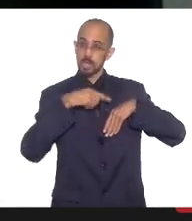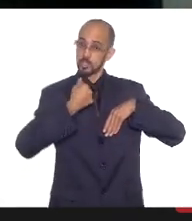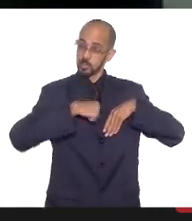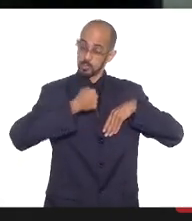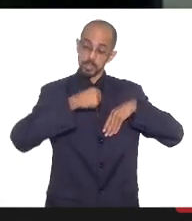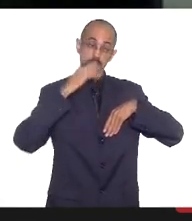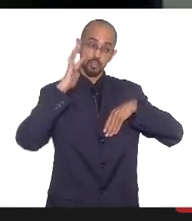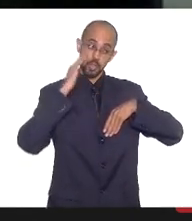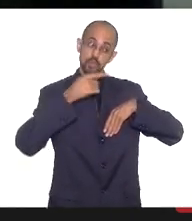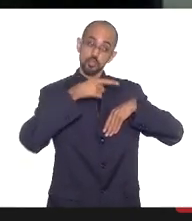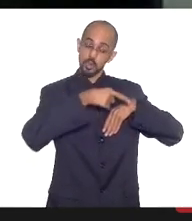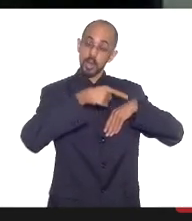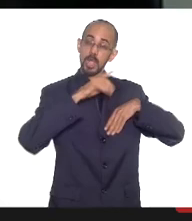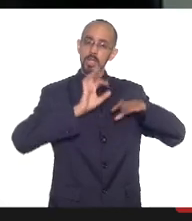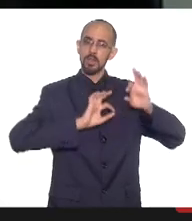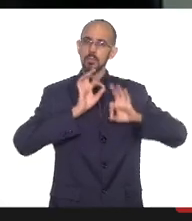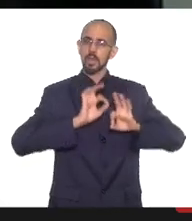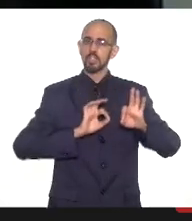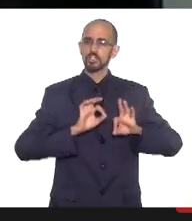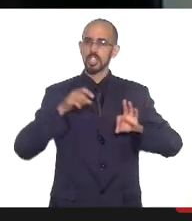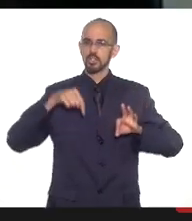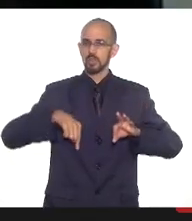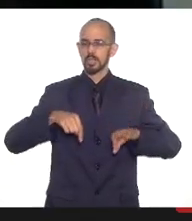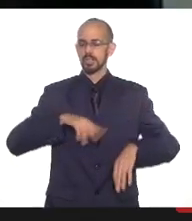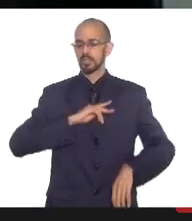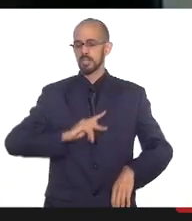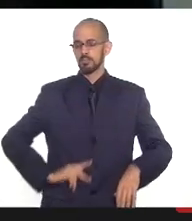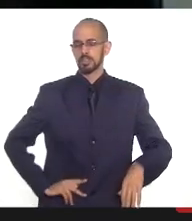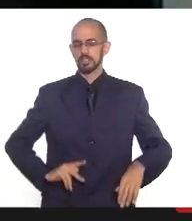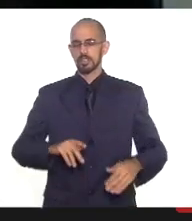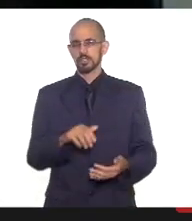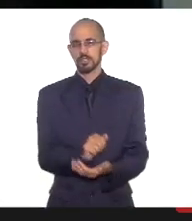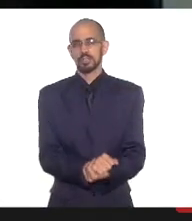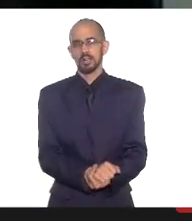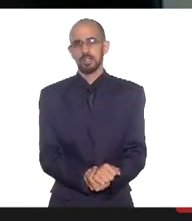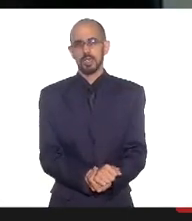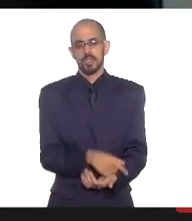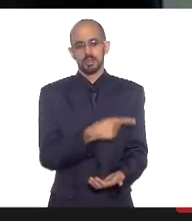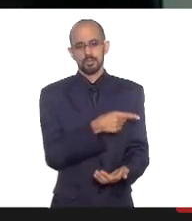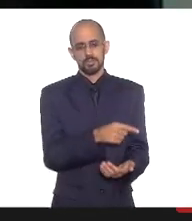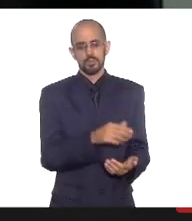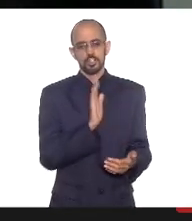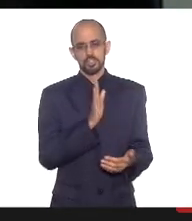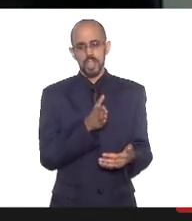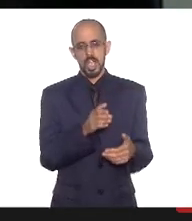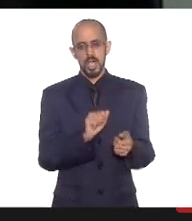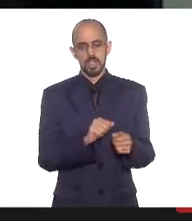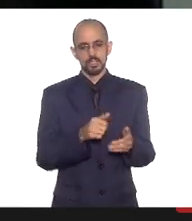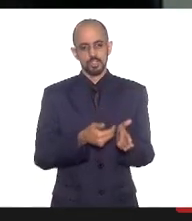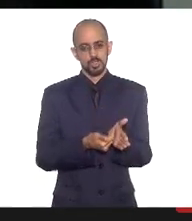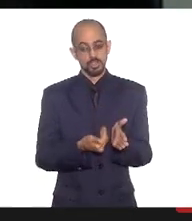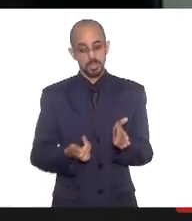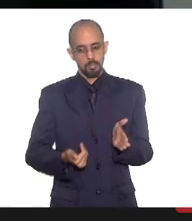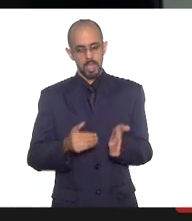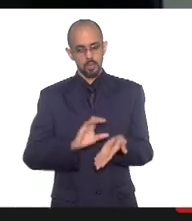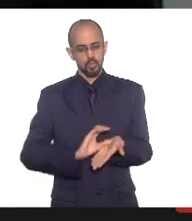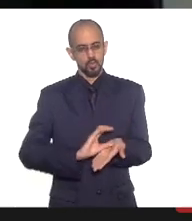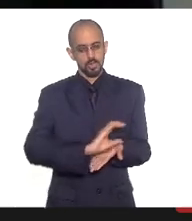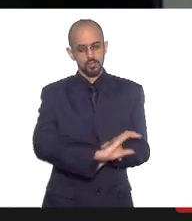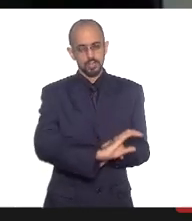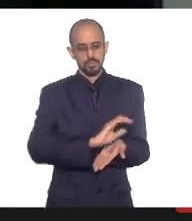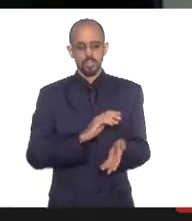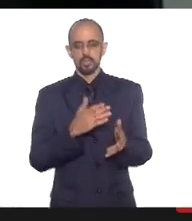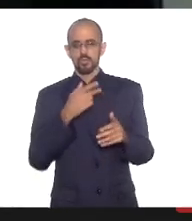aqui solucionar aquele projeto aqui da presidência que você pagou o investimento e o que queria